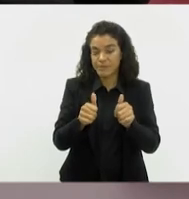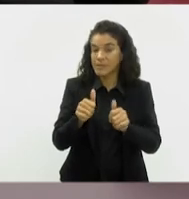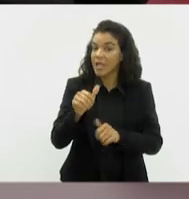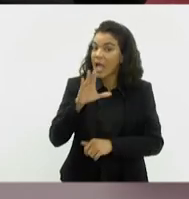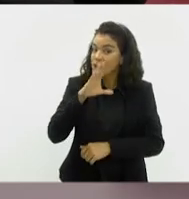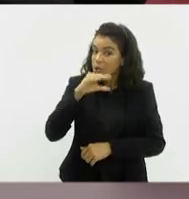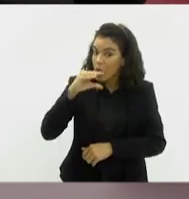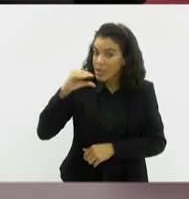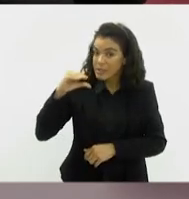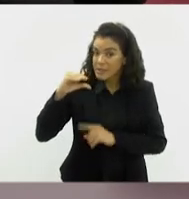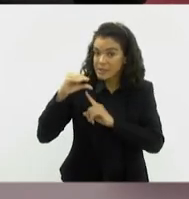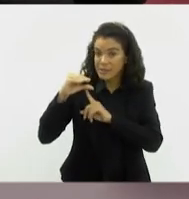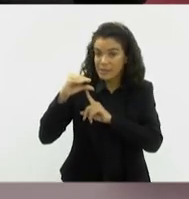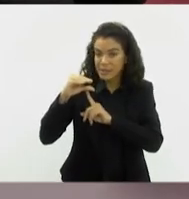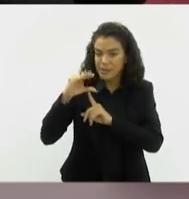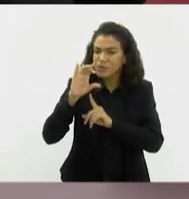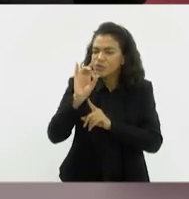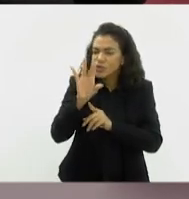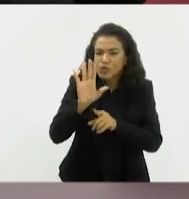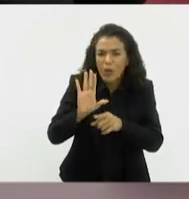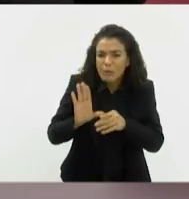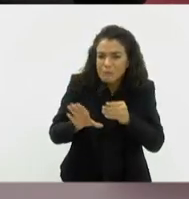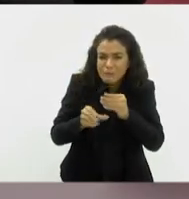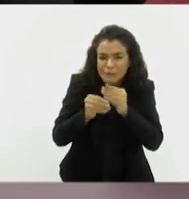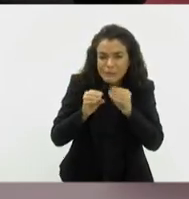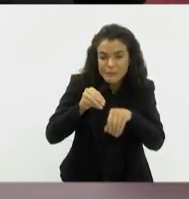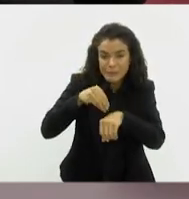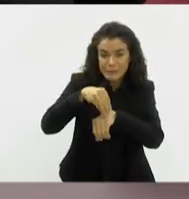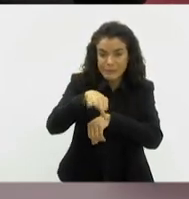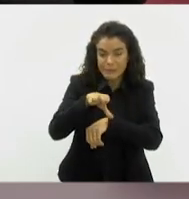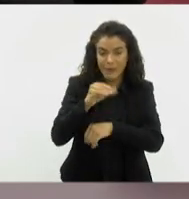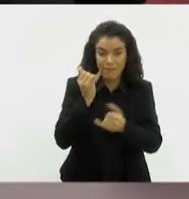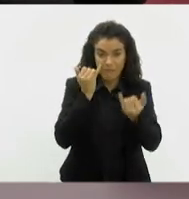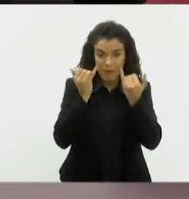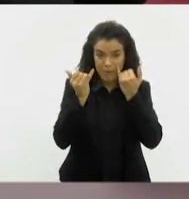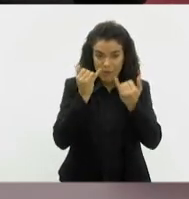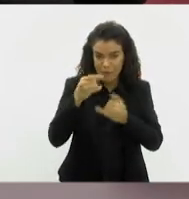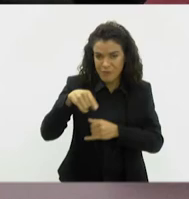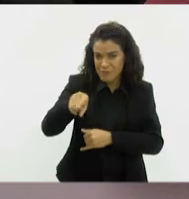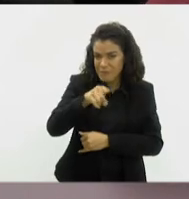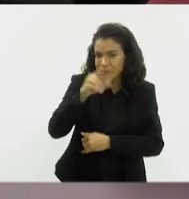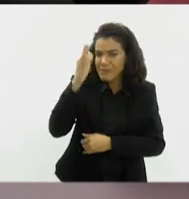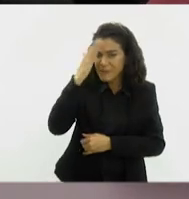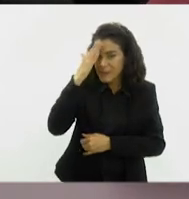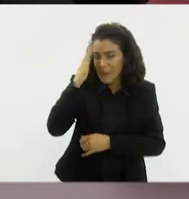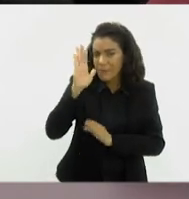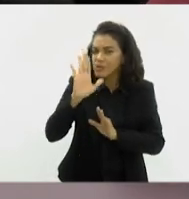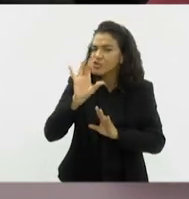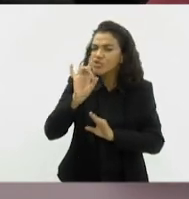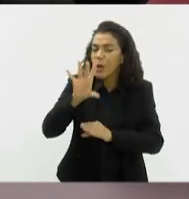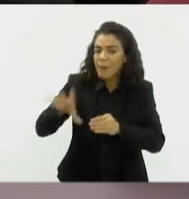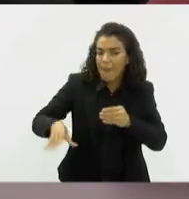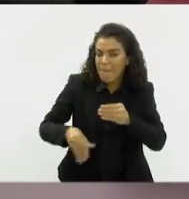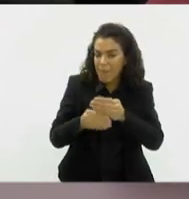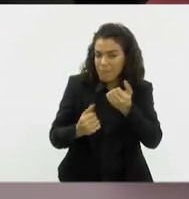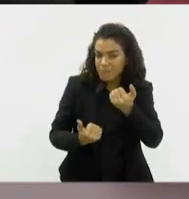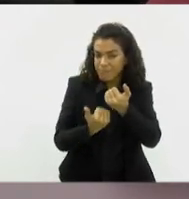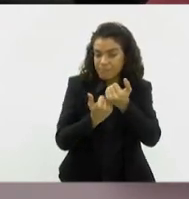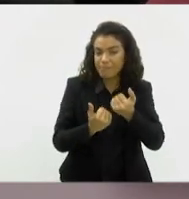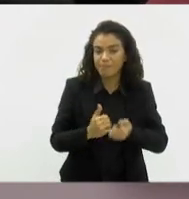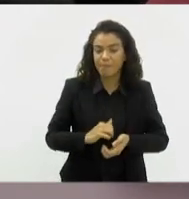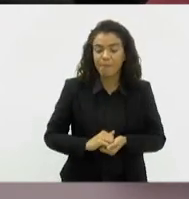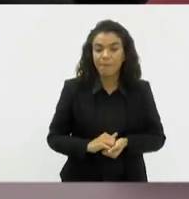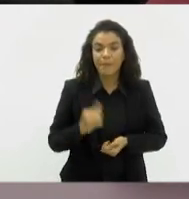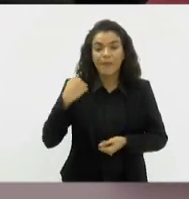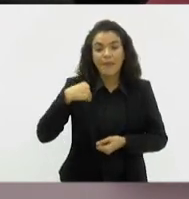seja socioeducativa, exatamente. Mas só queria contribuir com uma informação que eu sei que o senhor sabe, mas só para reforçar, a ideia que